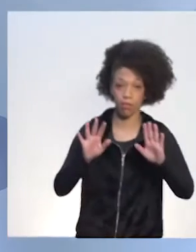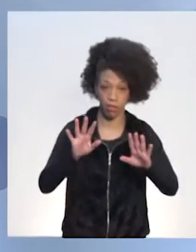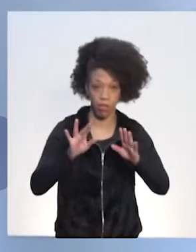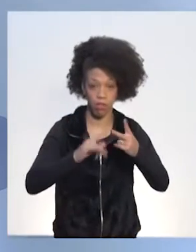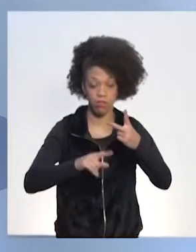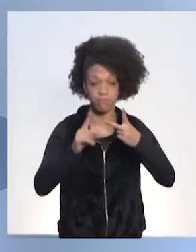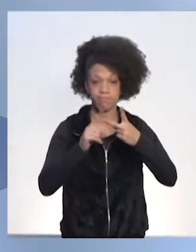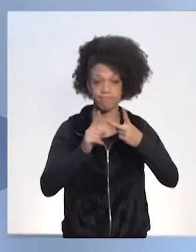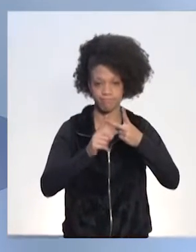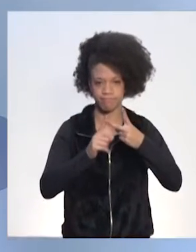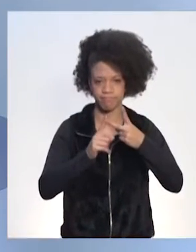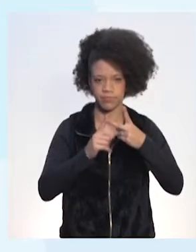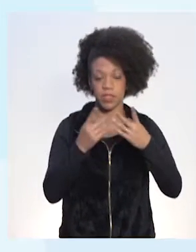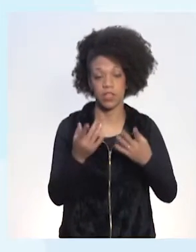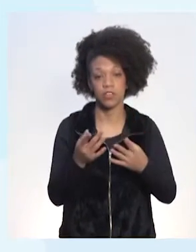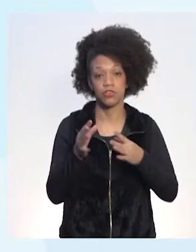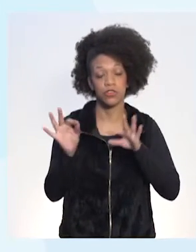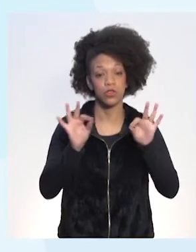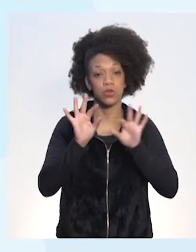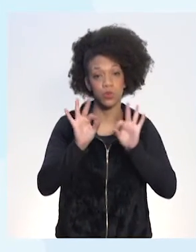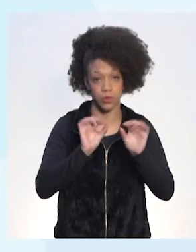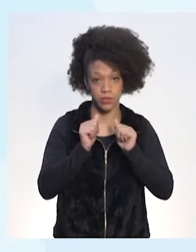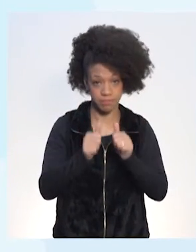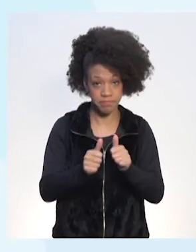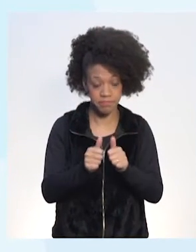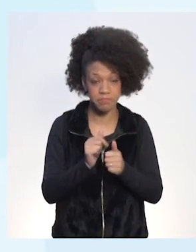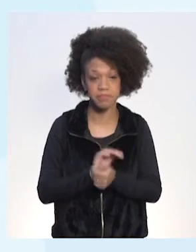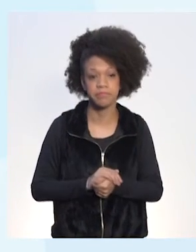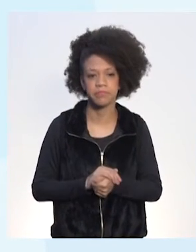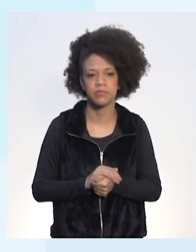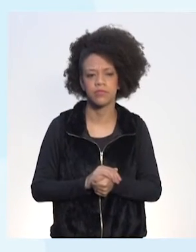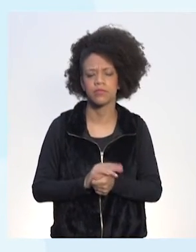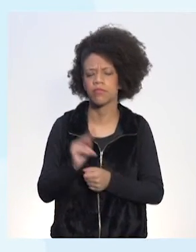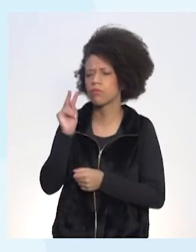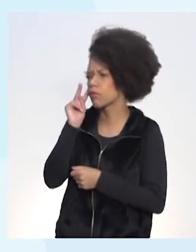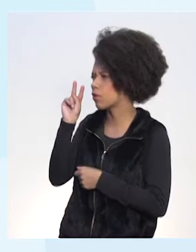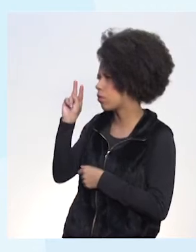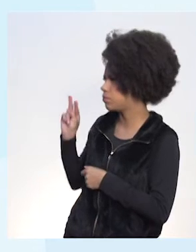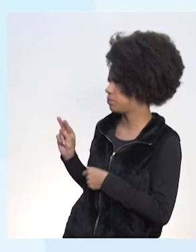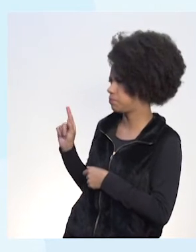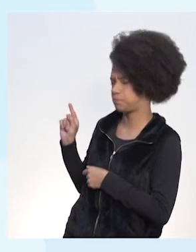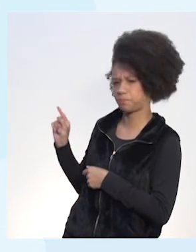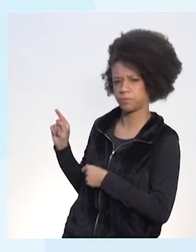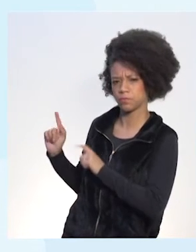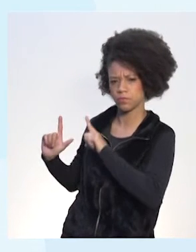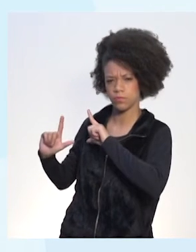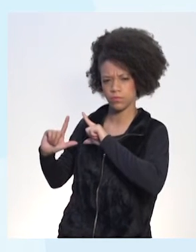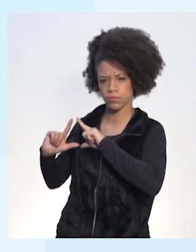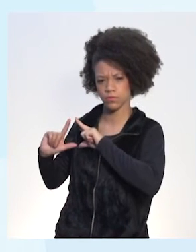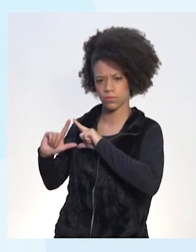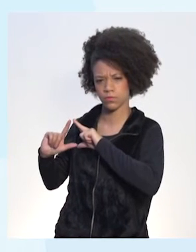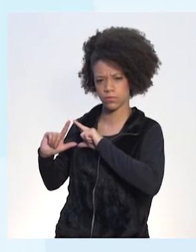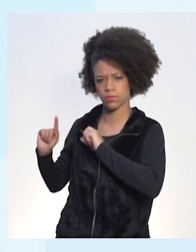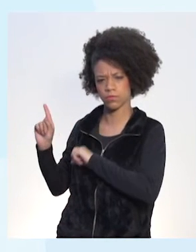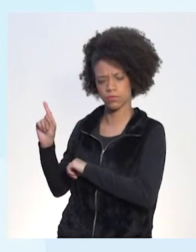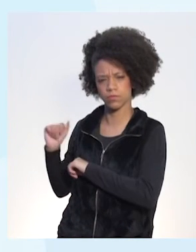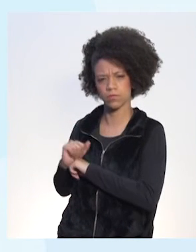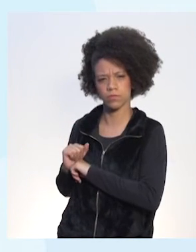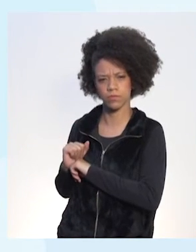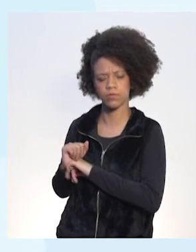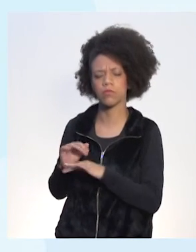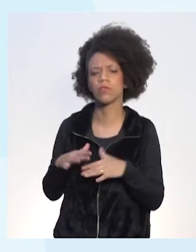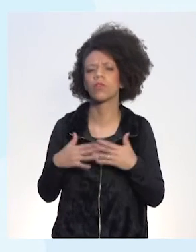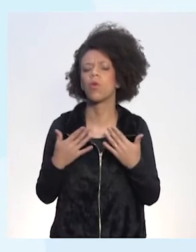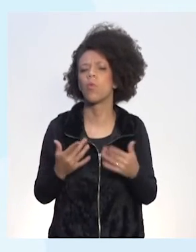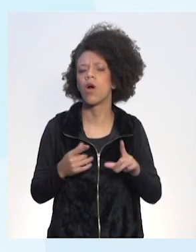segunda. A segunda é de alternativa, certo? Certo? Observe o triângulo a seguir. Qual